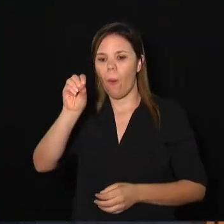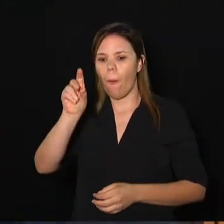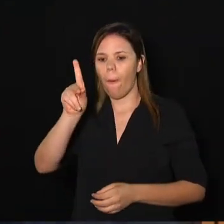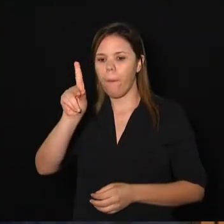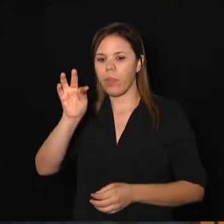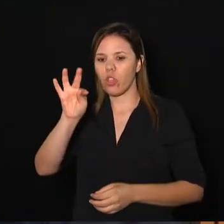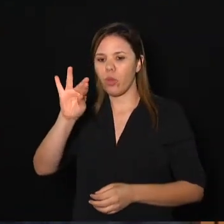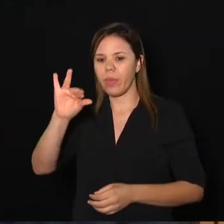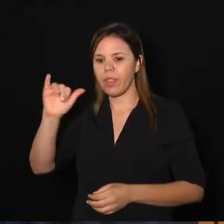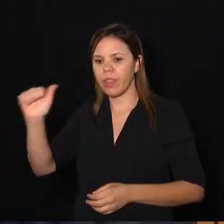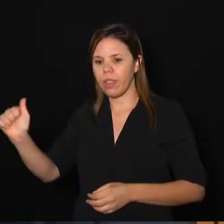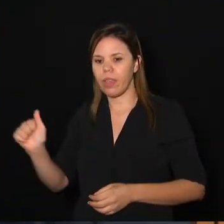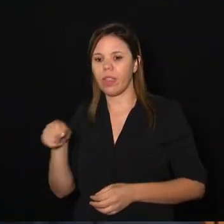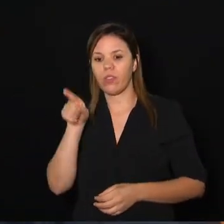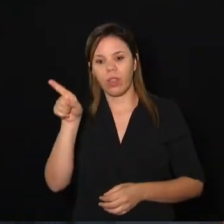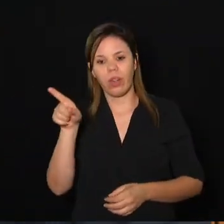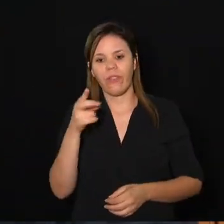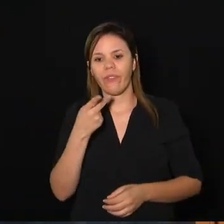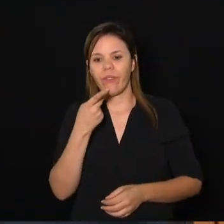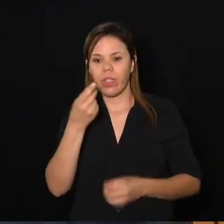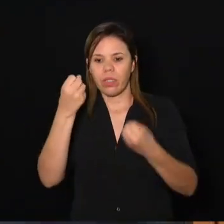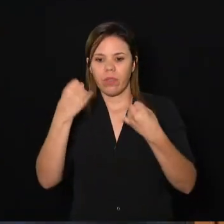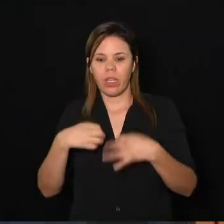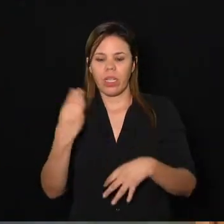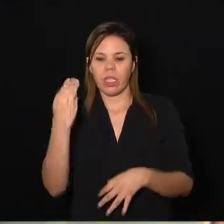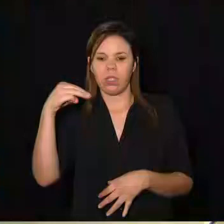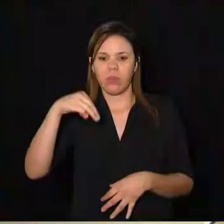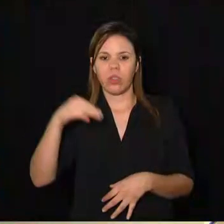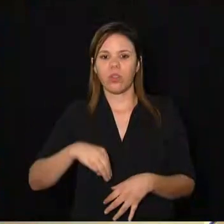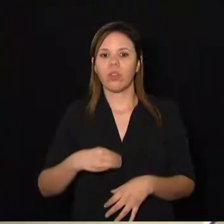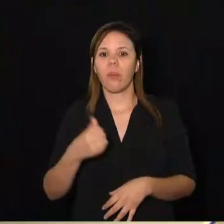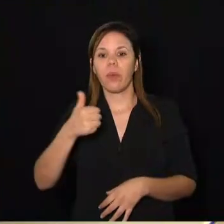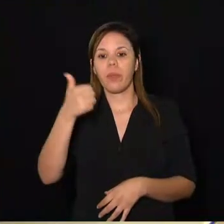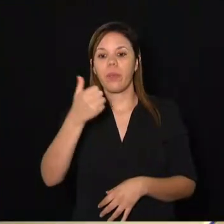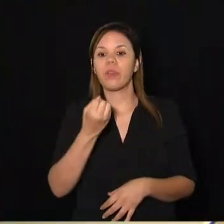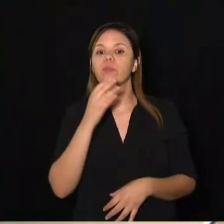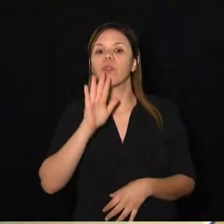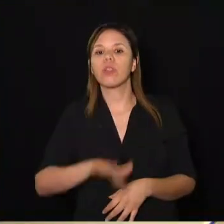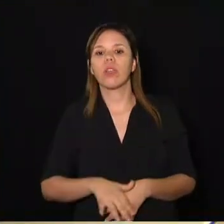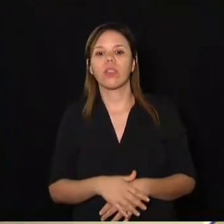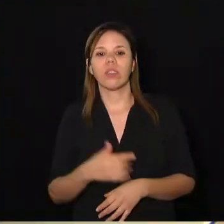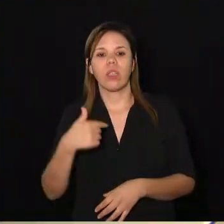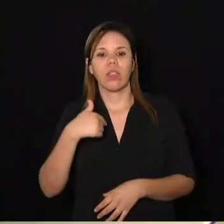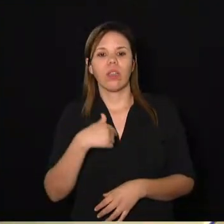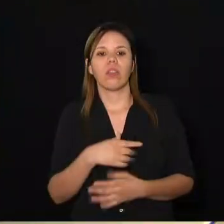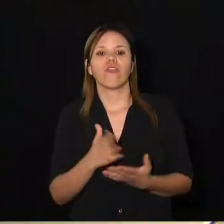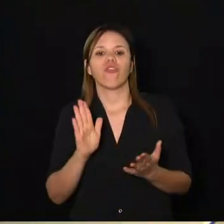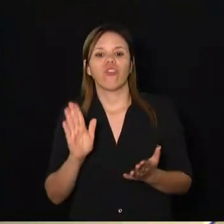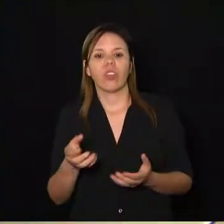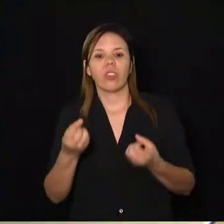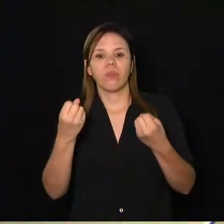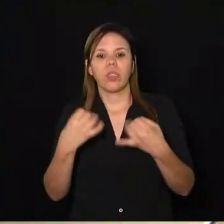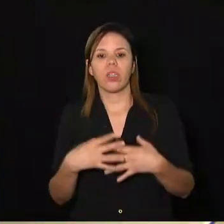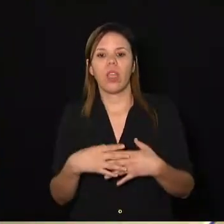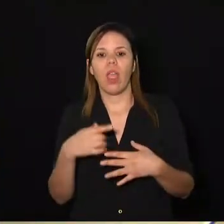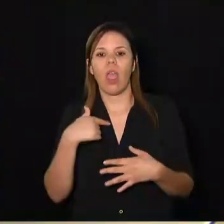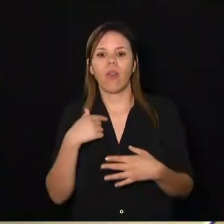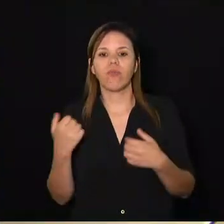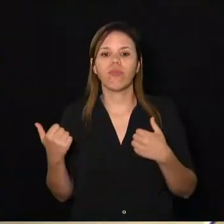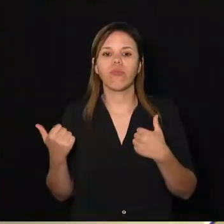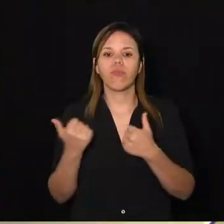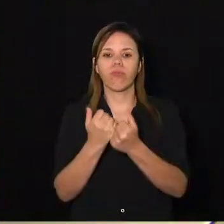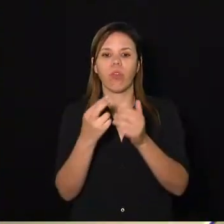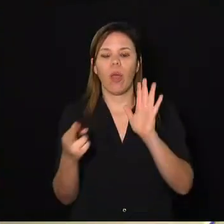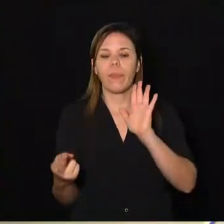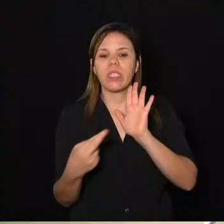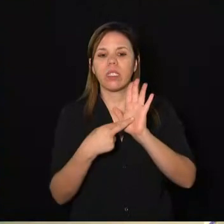tem três minutos por gentileza primeiramente boa tarde eu sou a Stefania eu vim representando instituições de ensino de